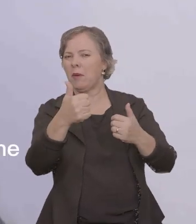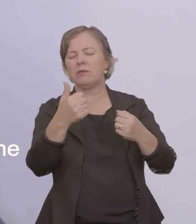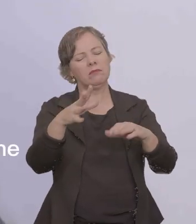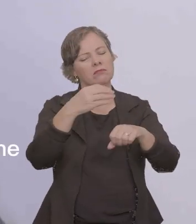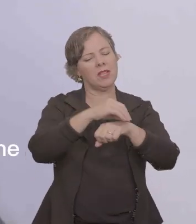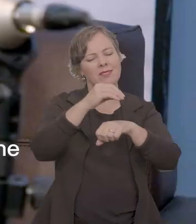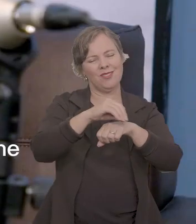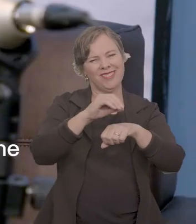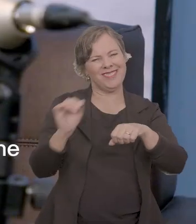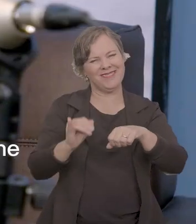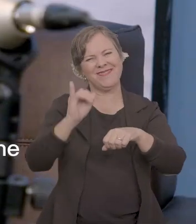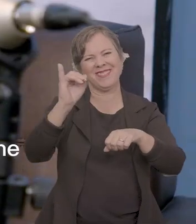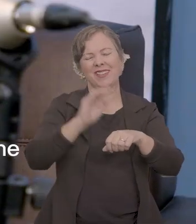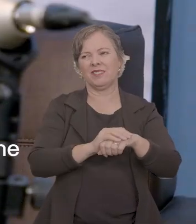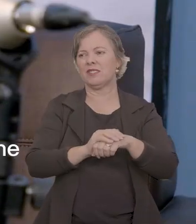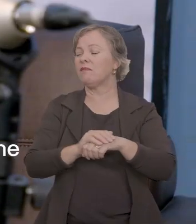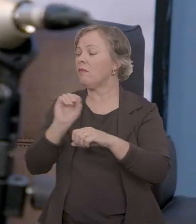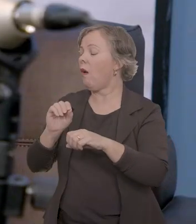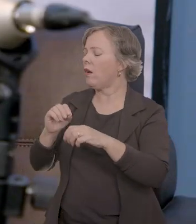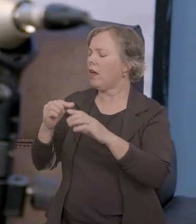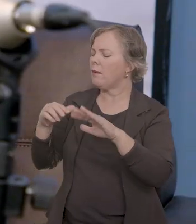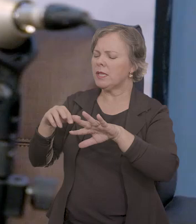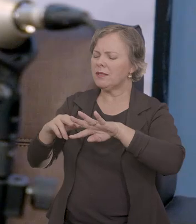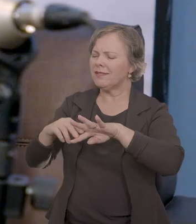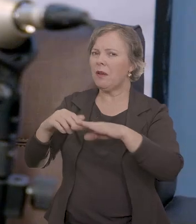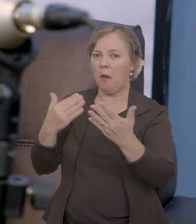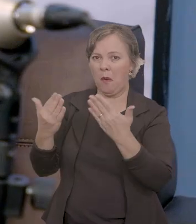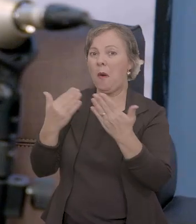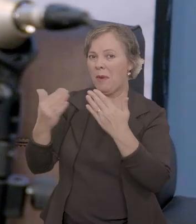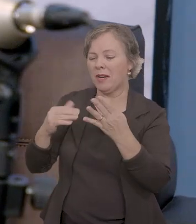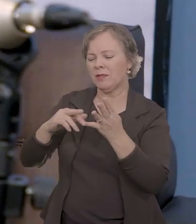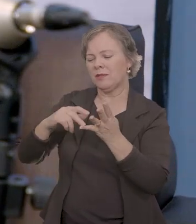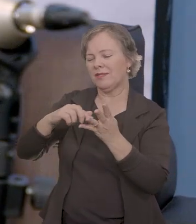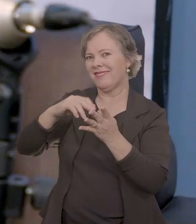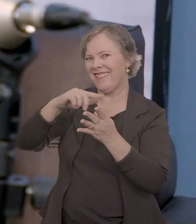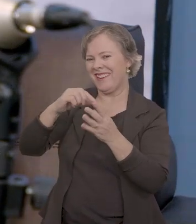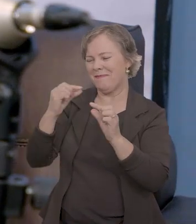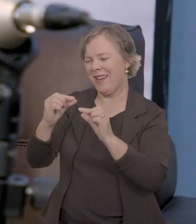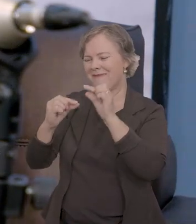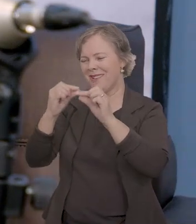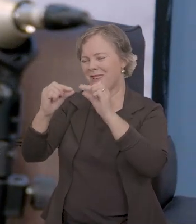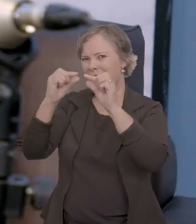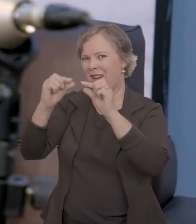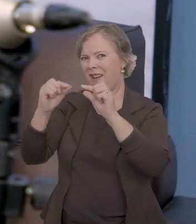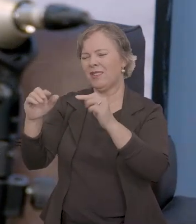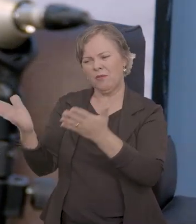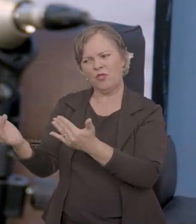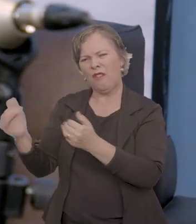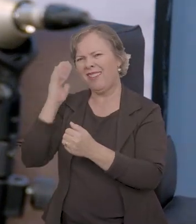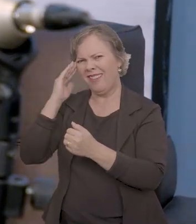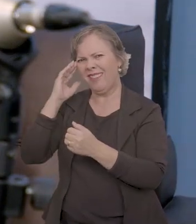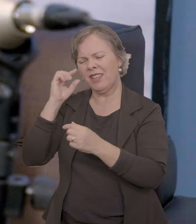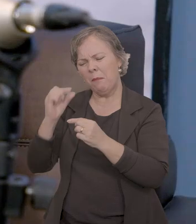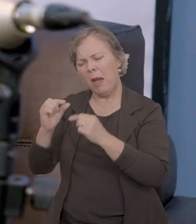ouro que eu trago hoje. E é o lance dos degraus, né, Guilherme? Então, assim, acho que, de repente, as pessoas mais jovens entenderem que tem toda essa questão dos degraus.